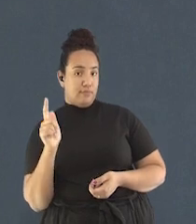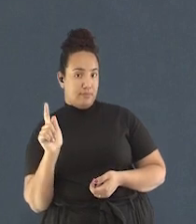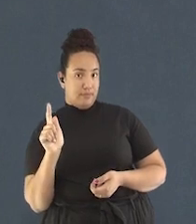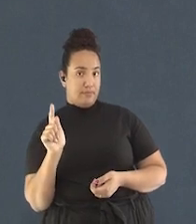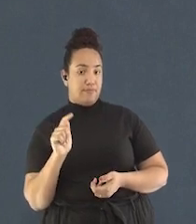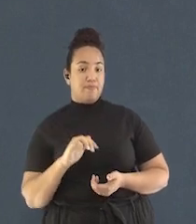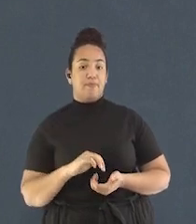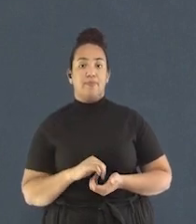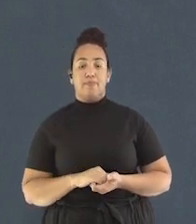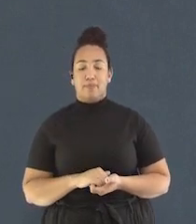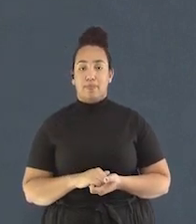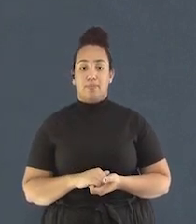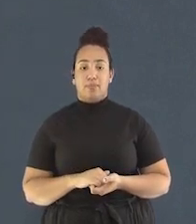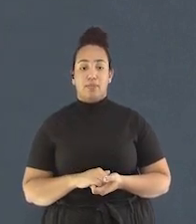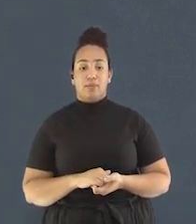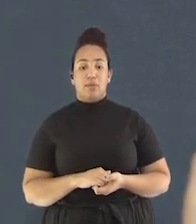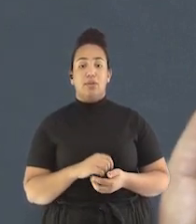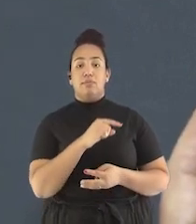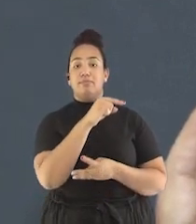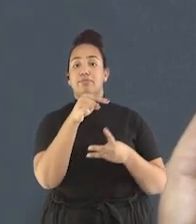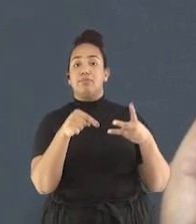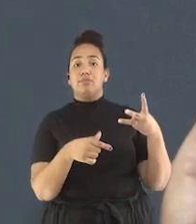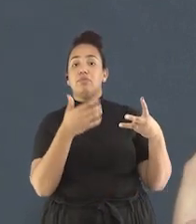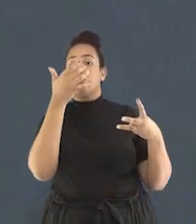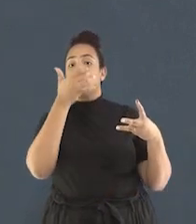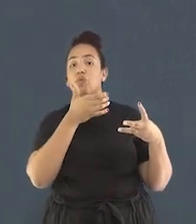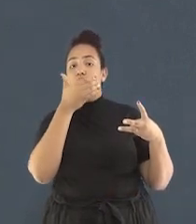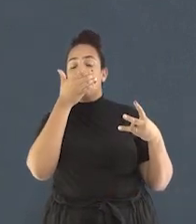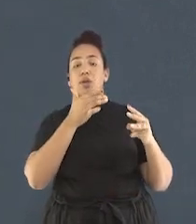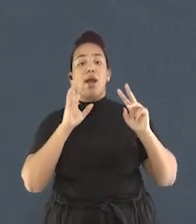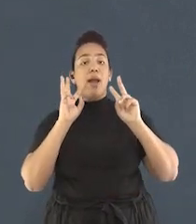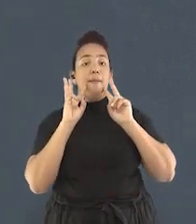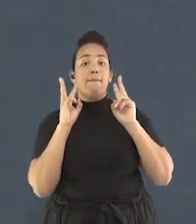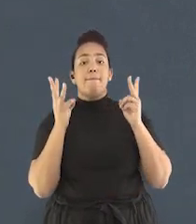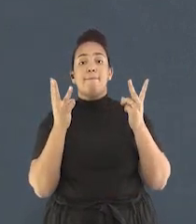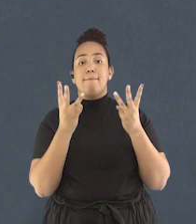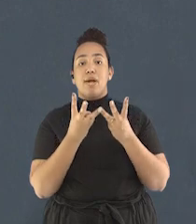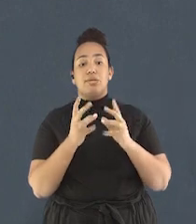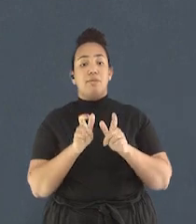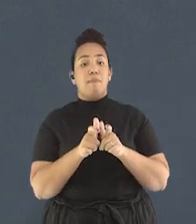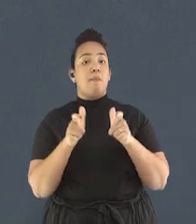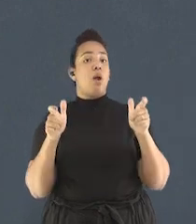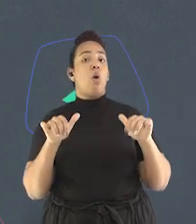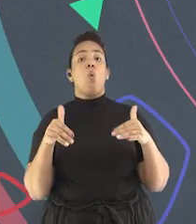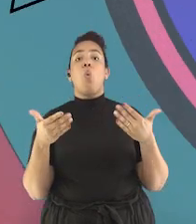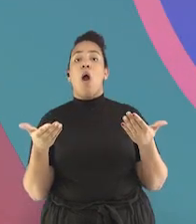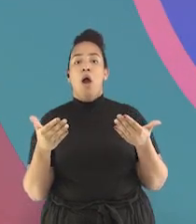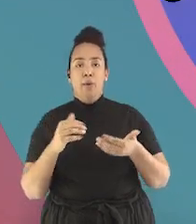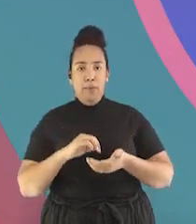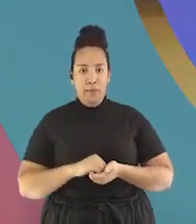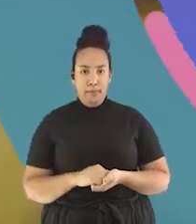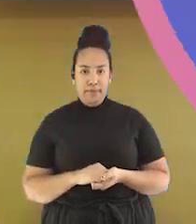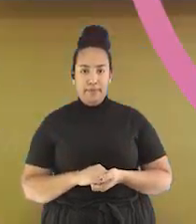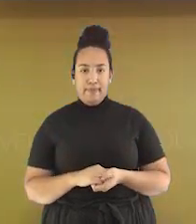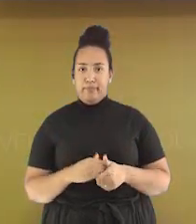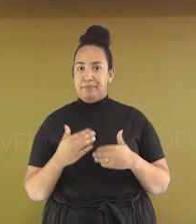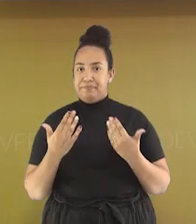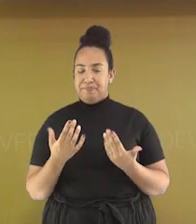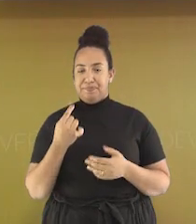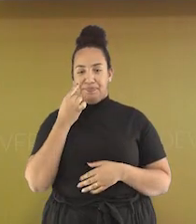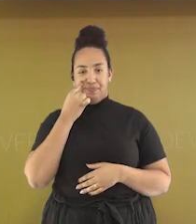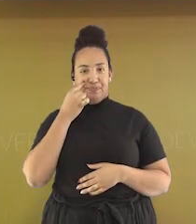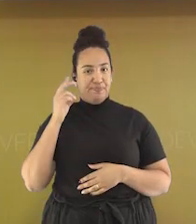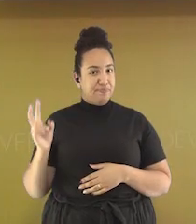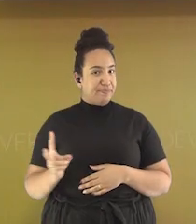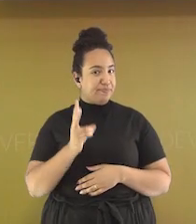720 gramas. Qual das frutas tem a maior massa e qual das frutas tem a menor massa? Olhando então